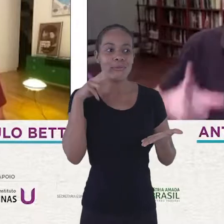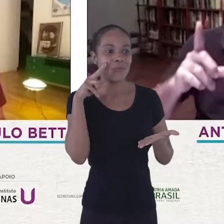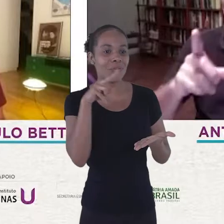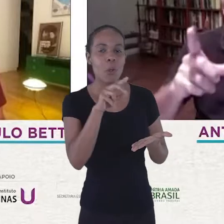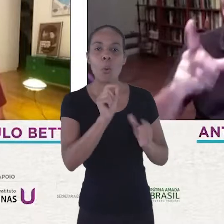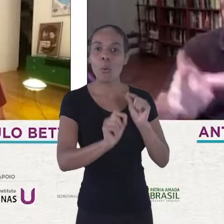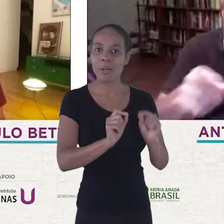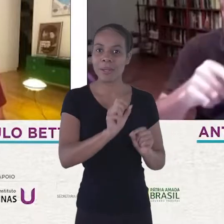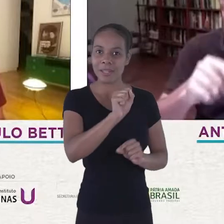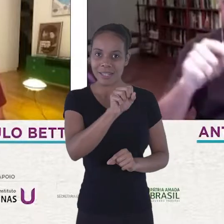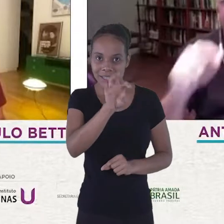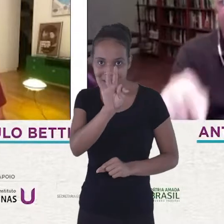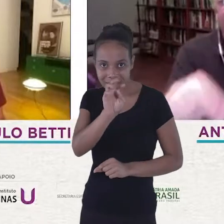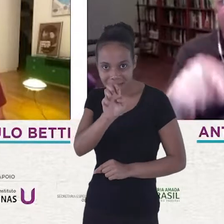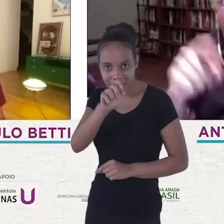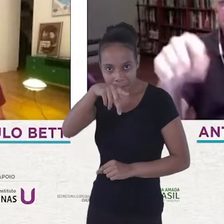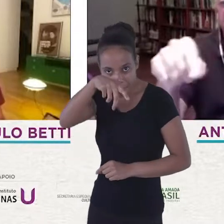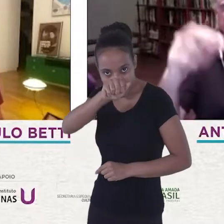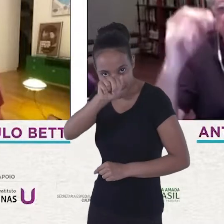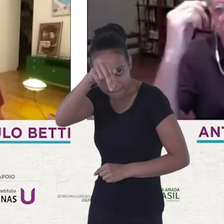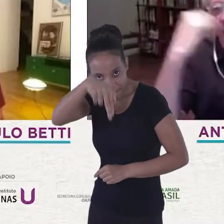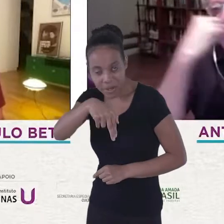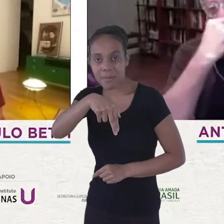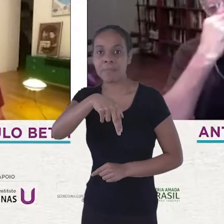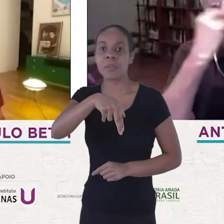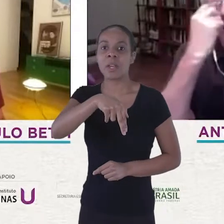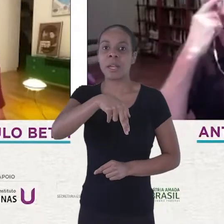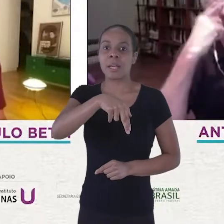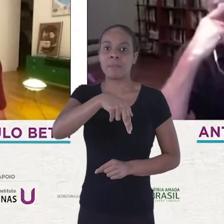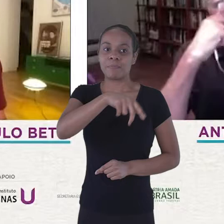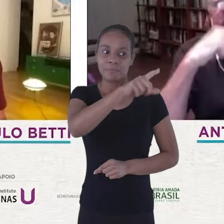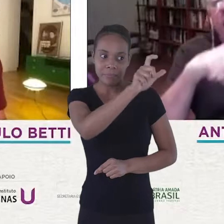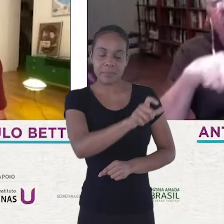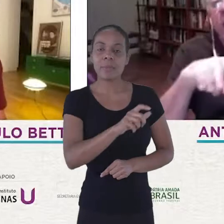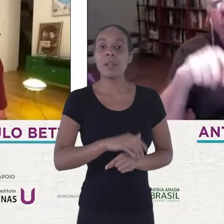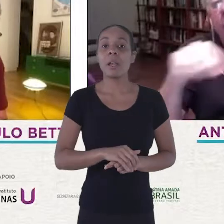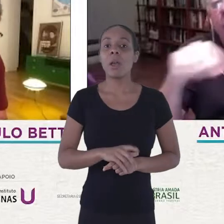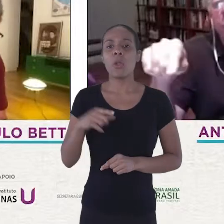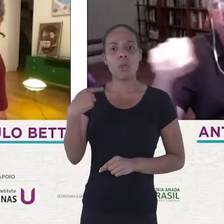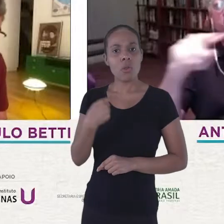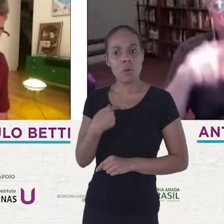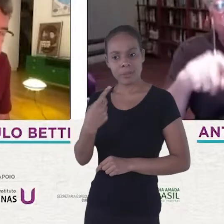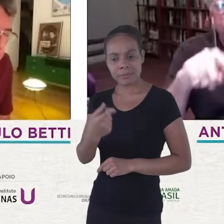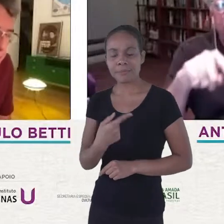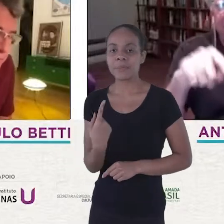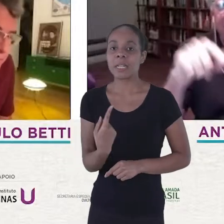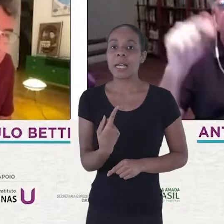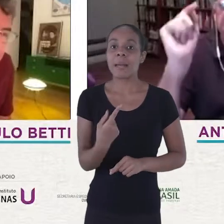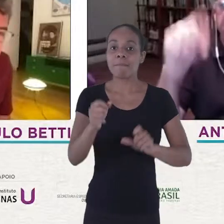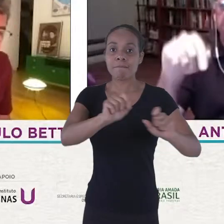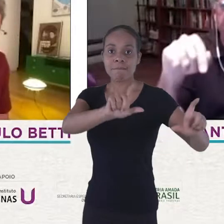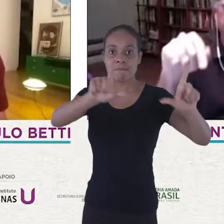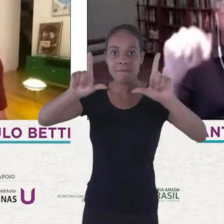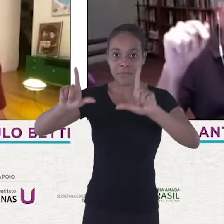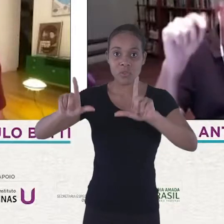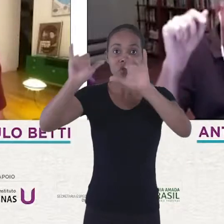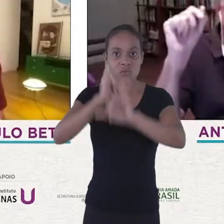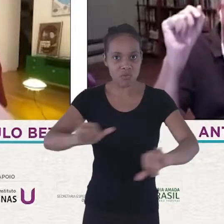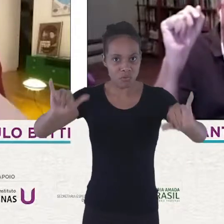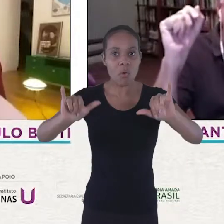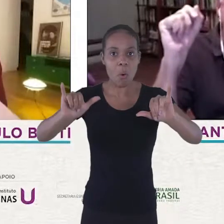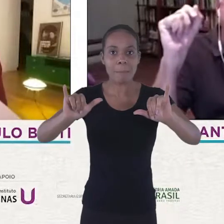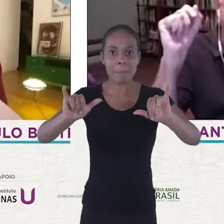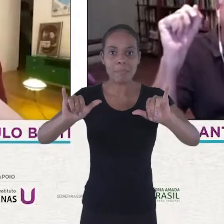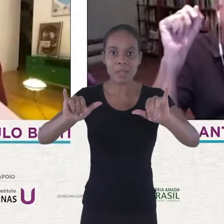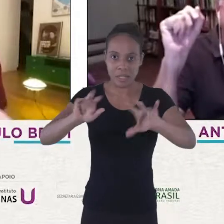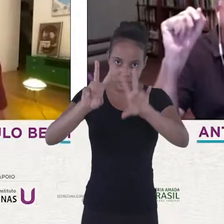nós postamos um flyer anunciando esse nosso encontro aqui, e alguém comentou no flyer que o Stepan postou, acho que foi a